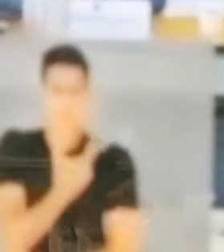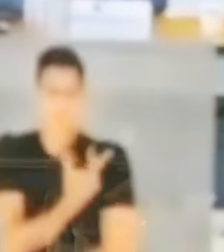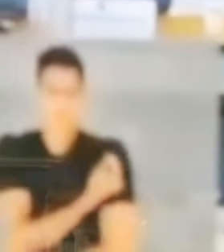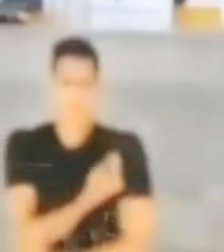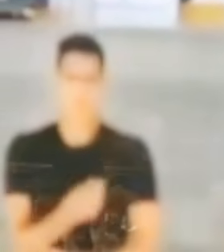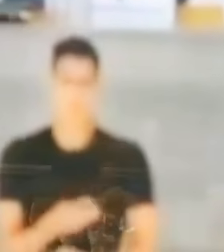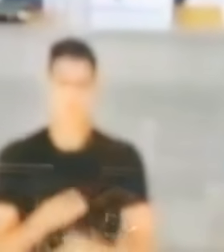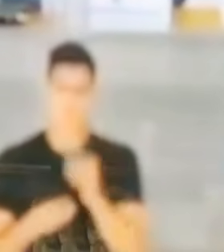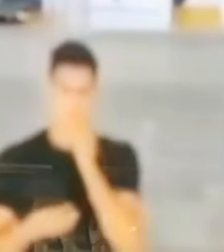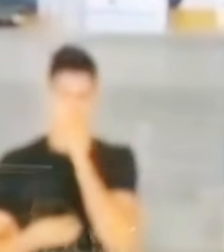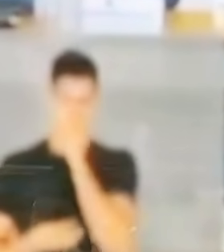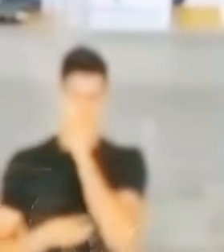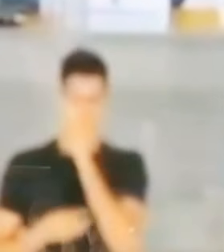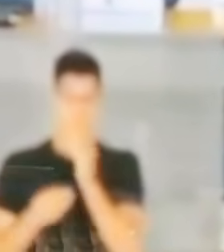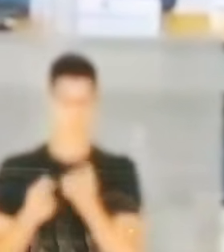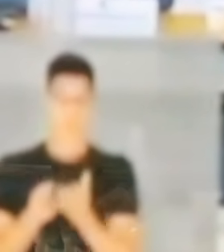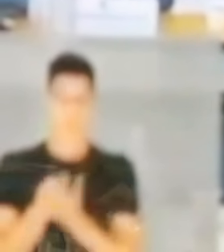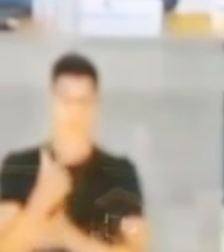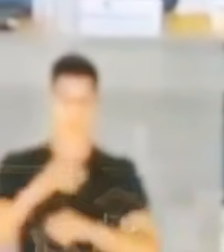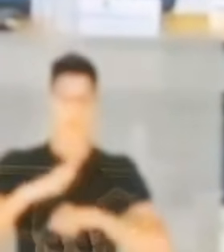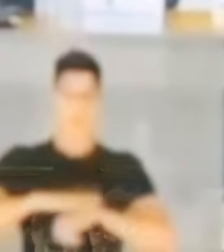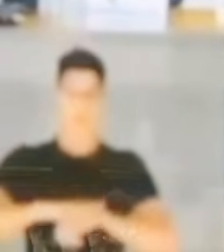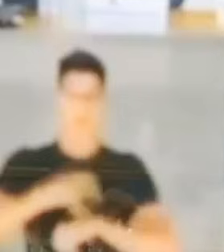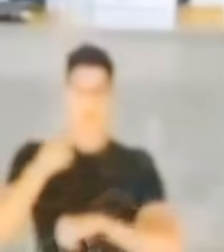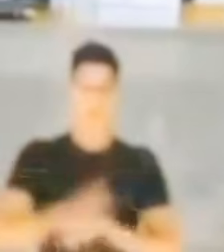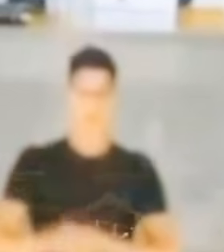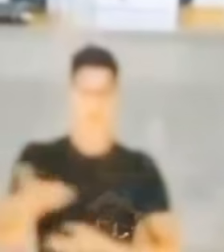vacinas. A compra, ele fazia aqui a